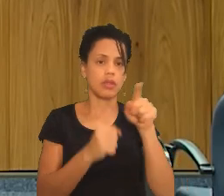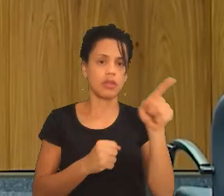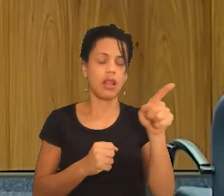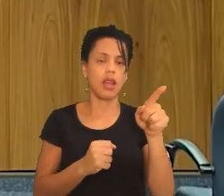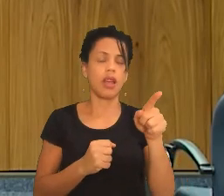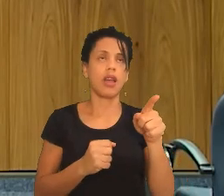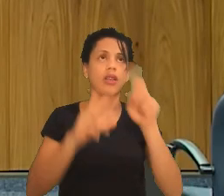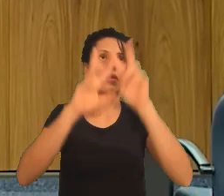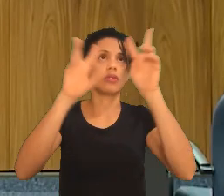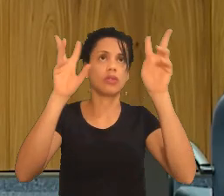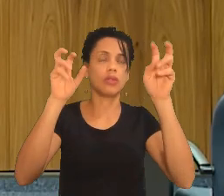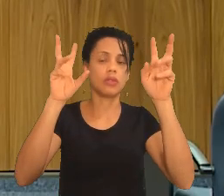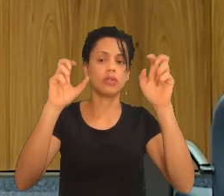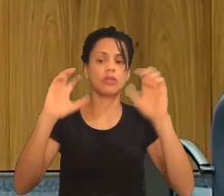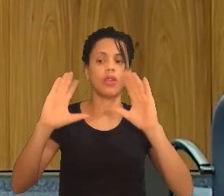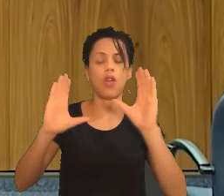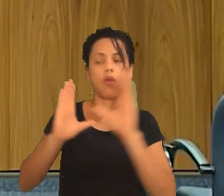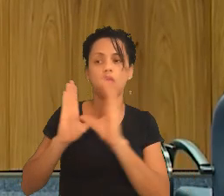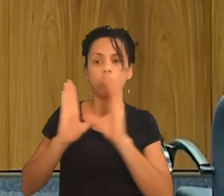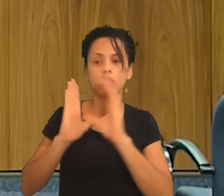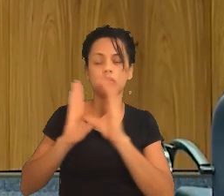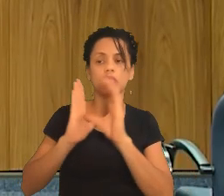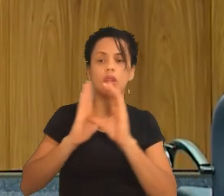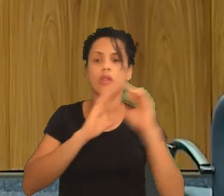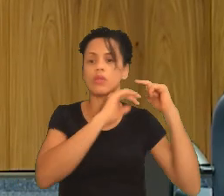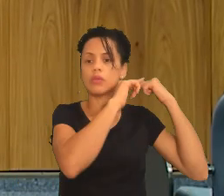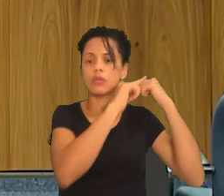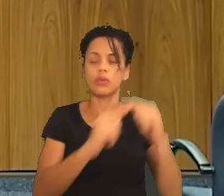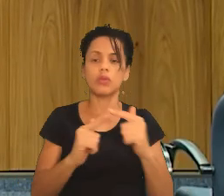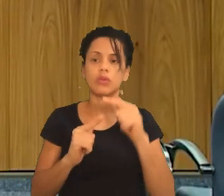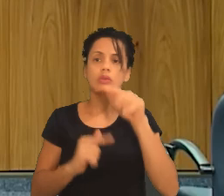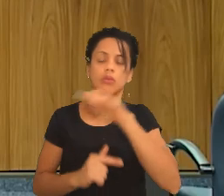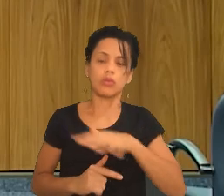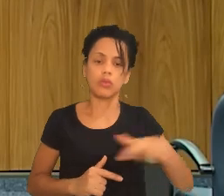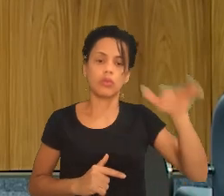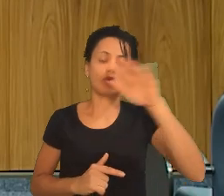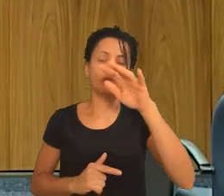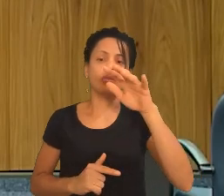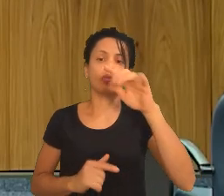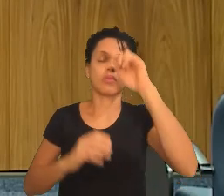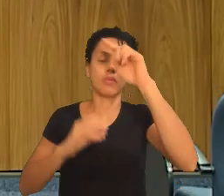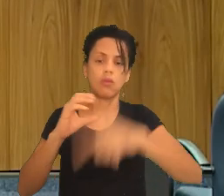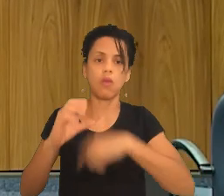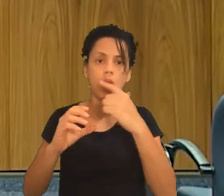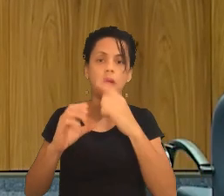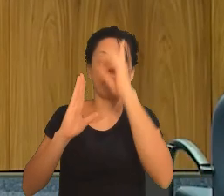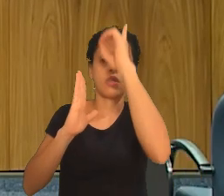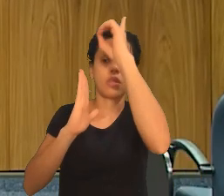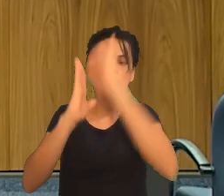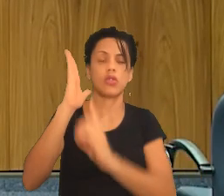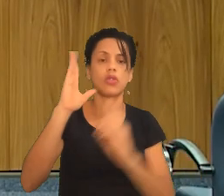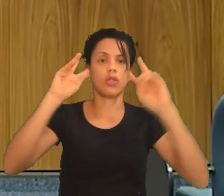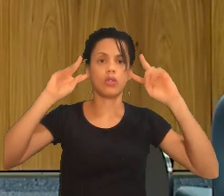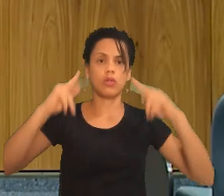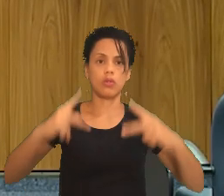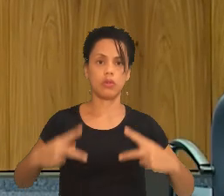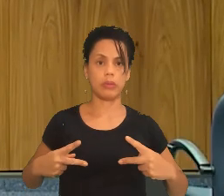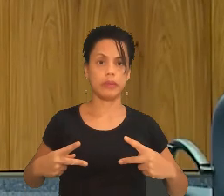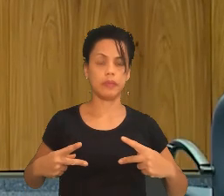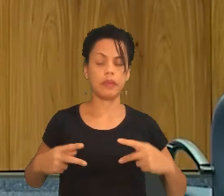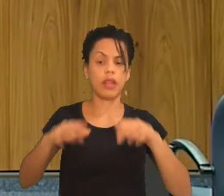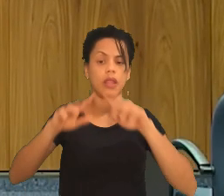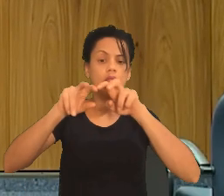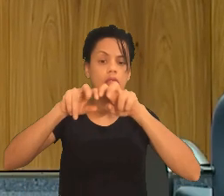chamava Comunidades Tradicionais, Circulação Global, Direitos Humanos. E houve uma das